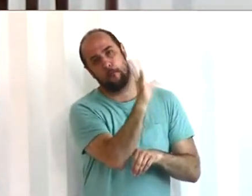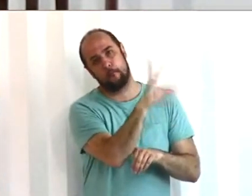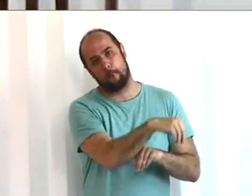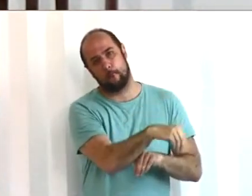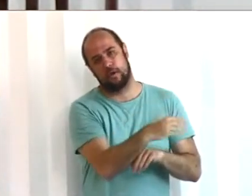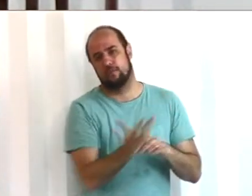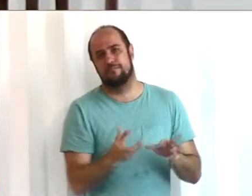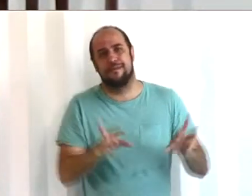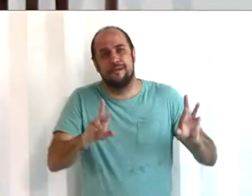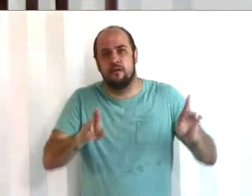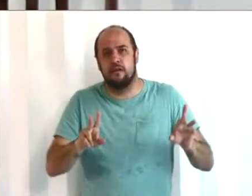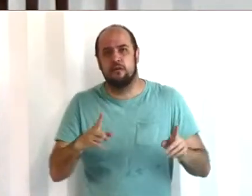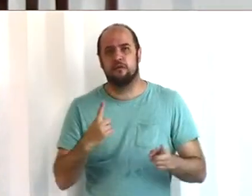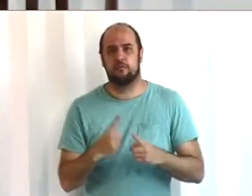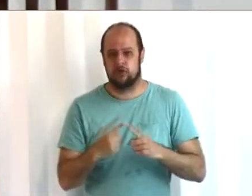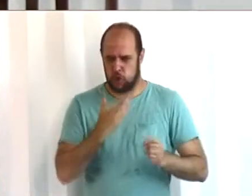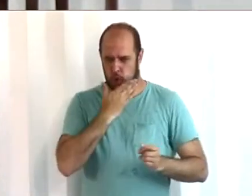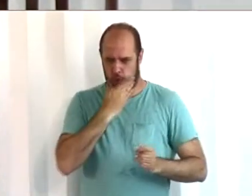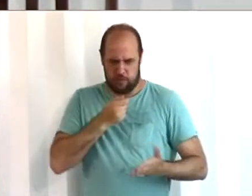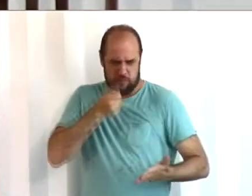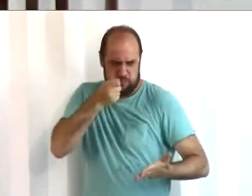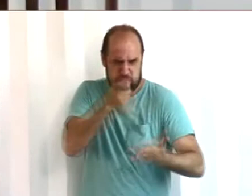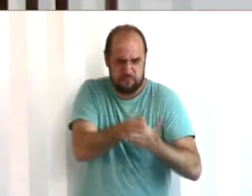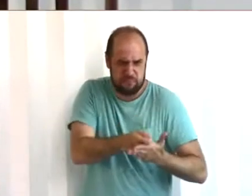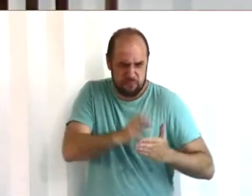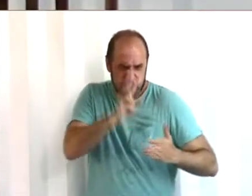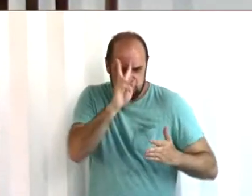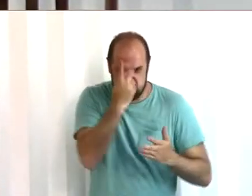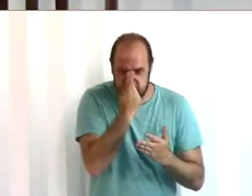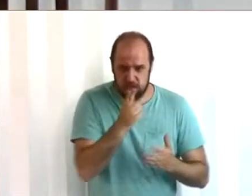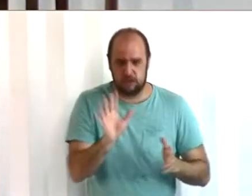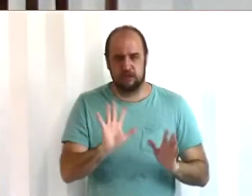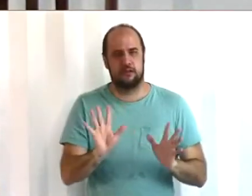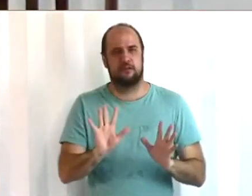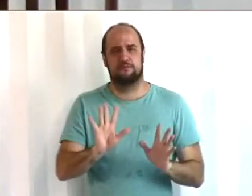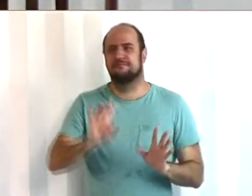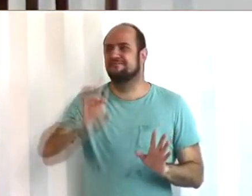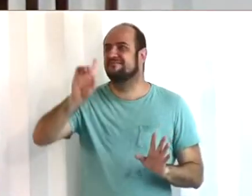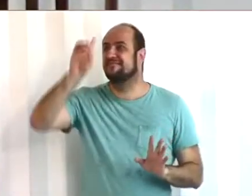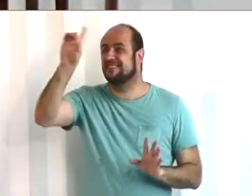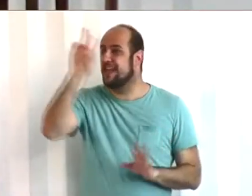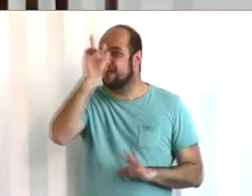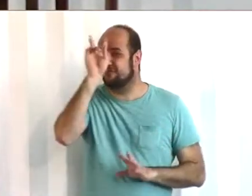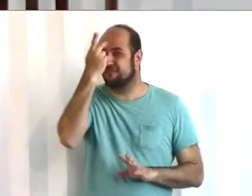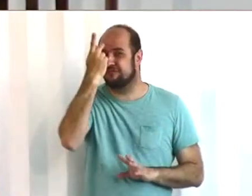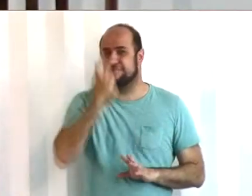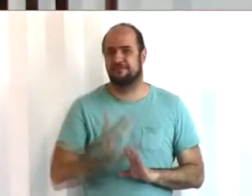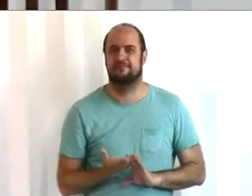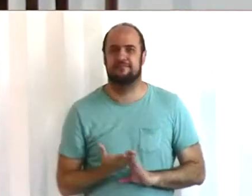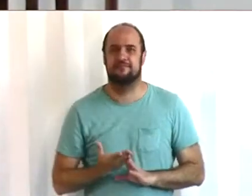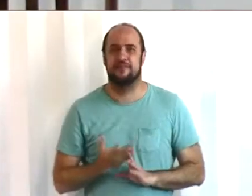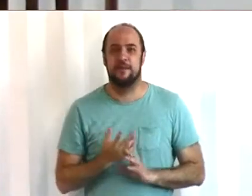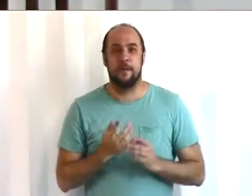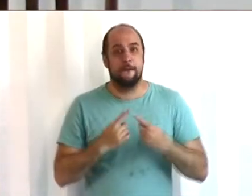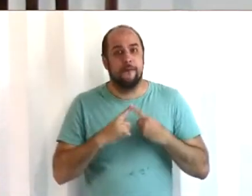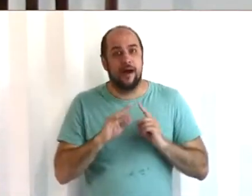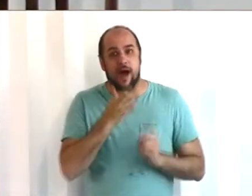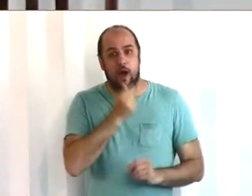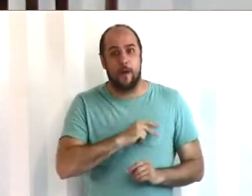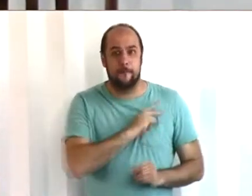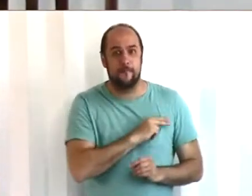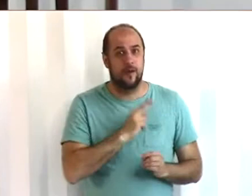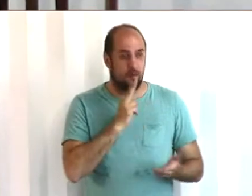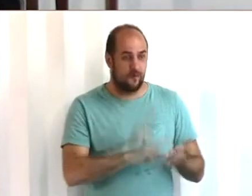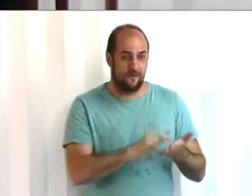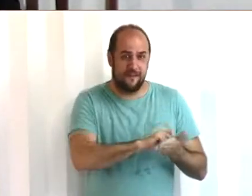a força da conversão não é do homem, é de Deus. Mas Paulo disse a Timóteo que ele foi crido